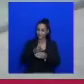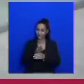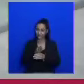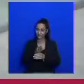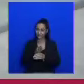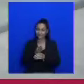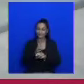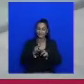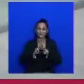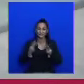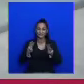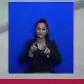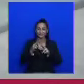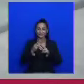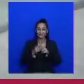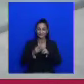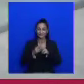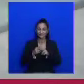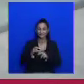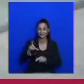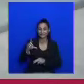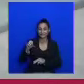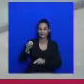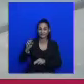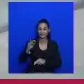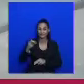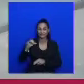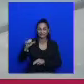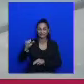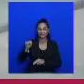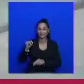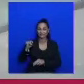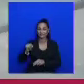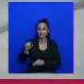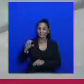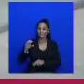só acessar a página da Caixa, loterias.caixa.gov.br.